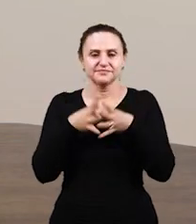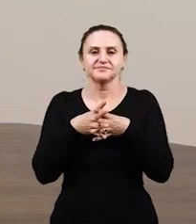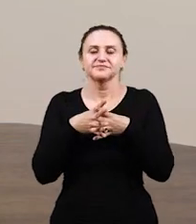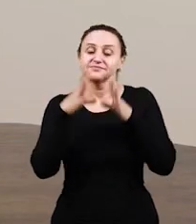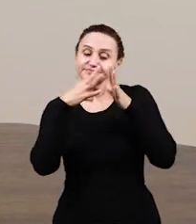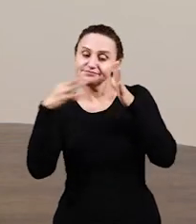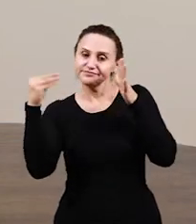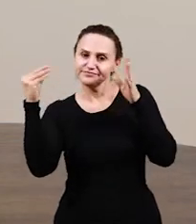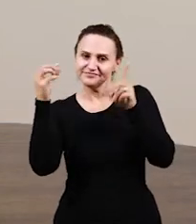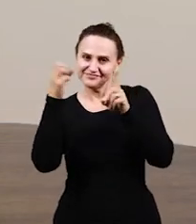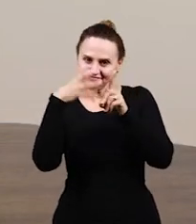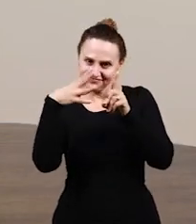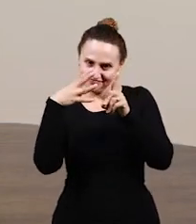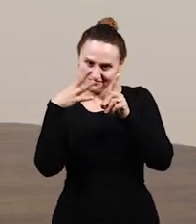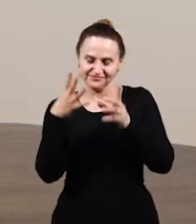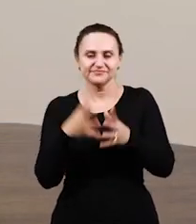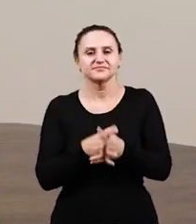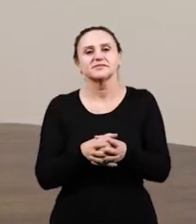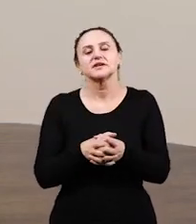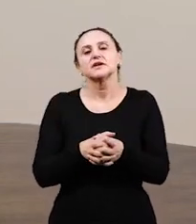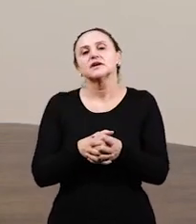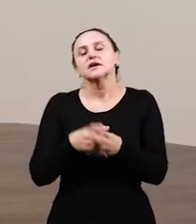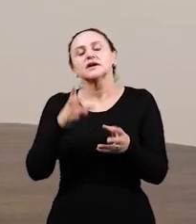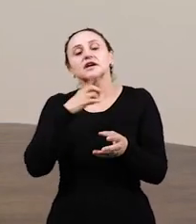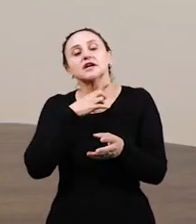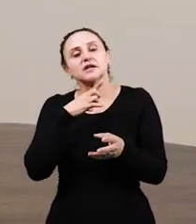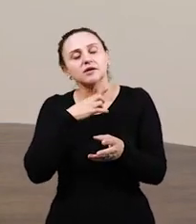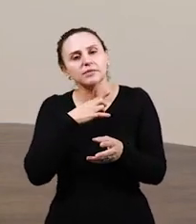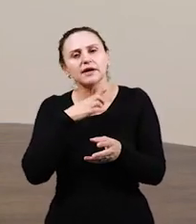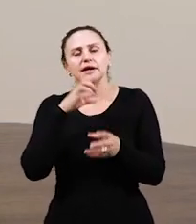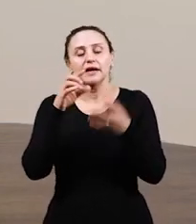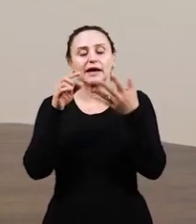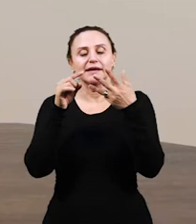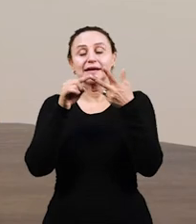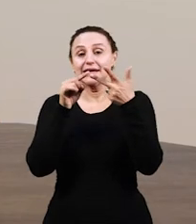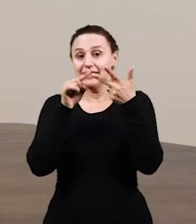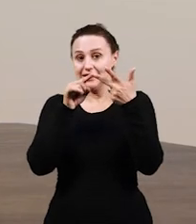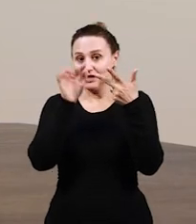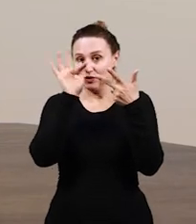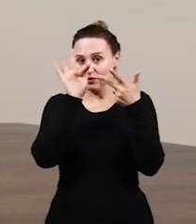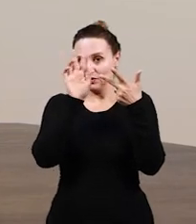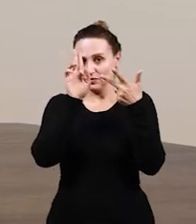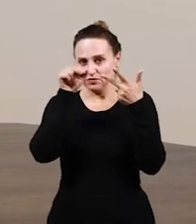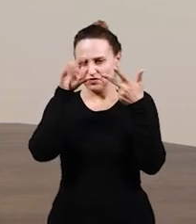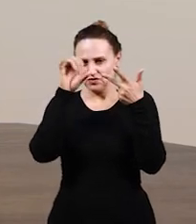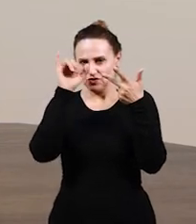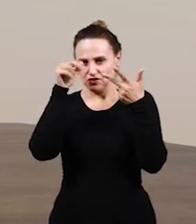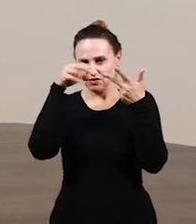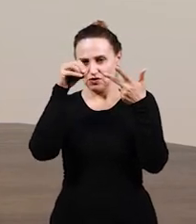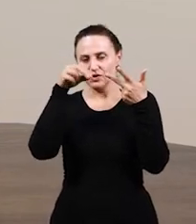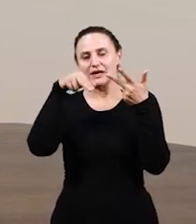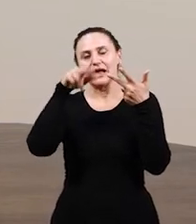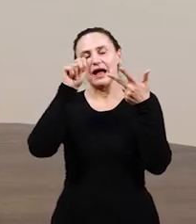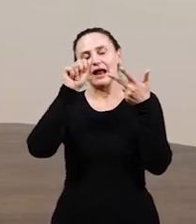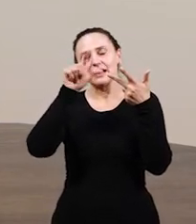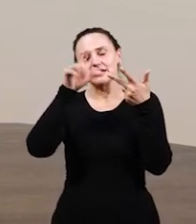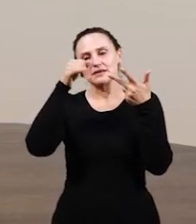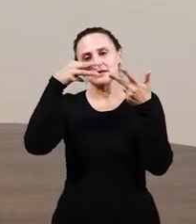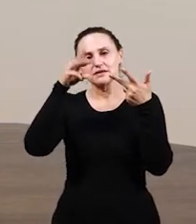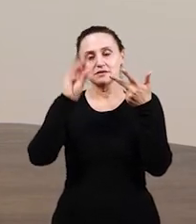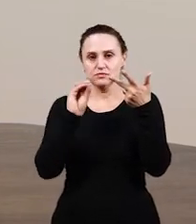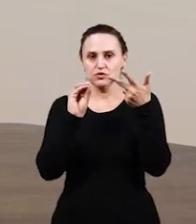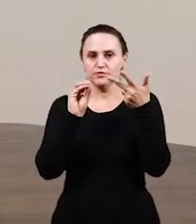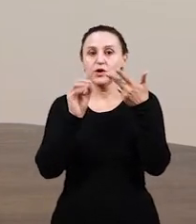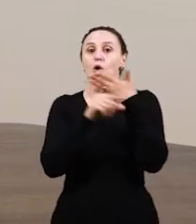na no funcionalismo eu trago também o matinê desenvolve os dele